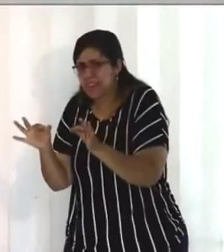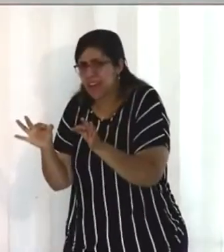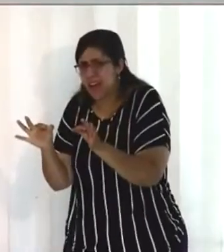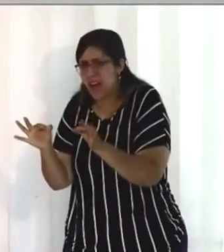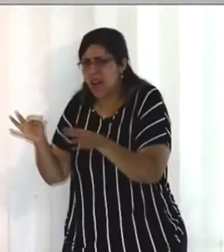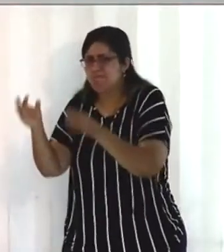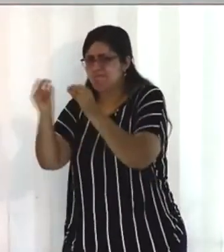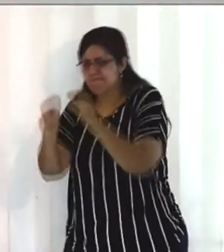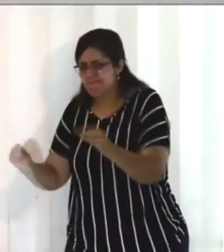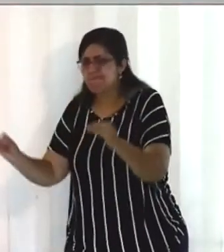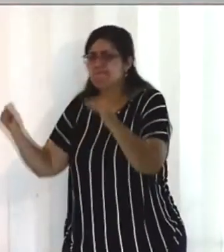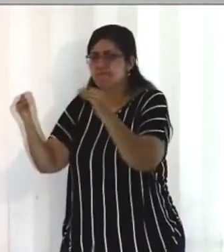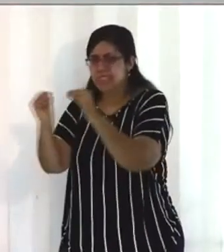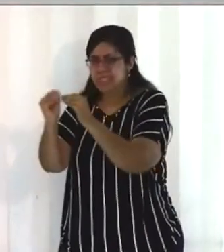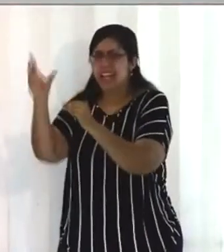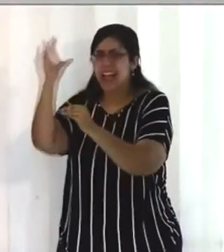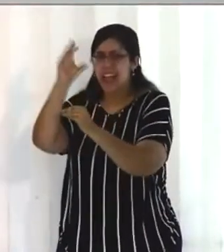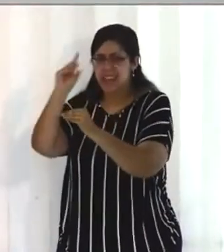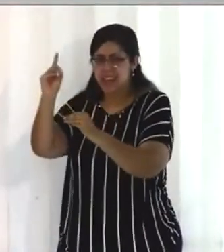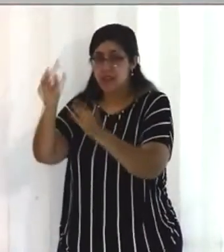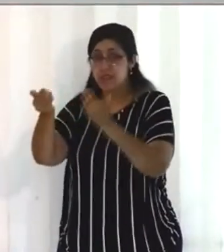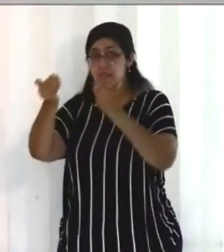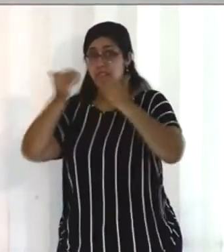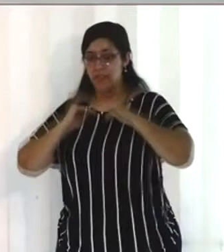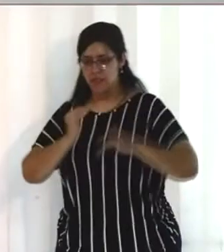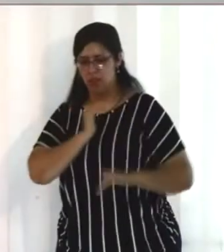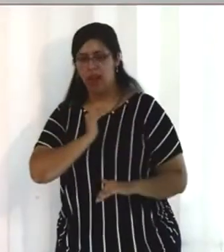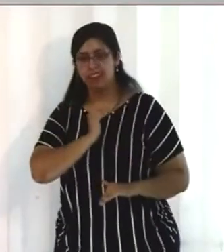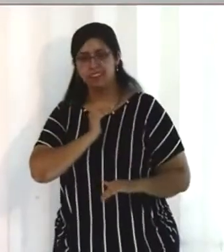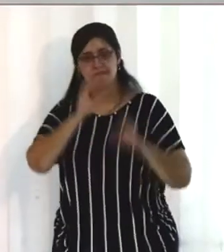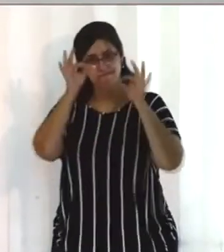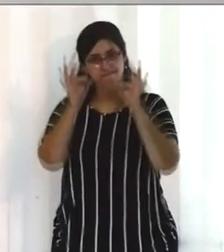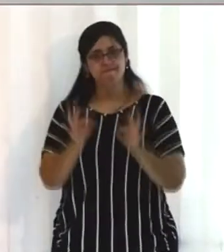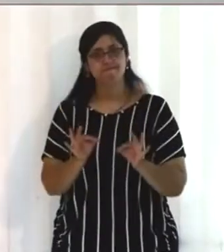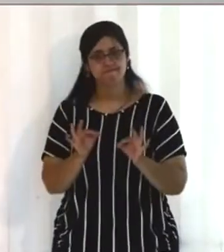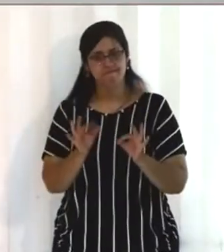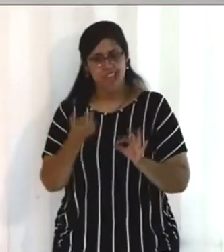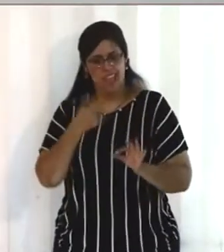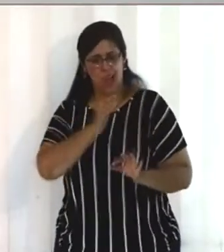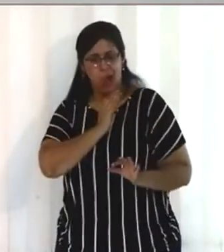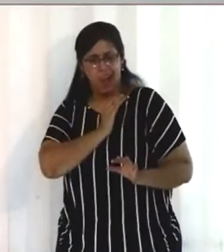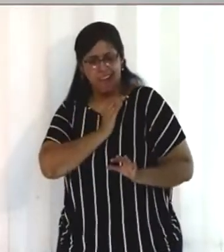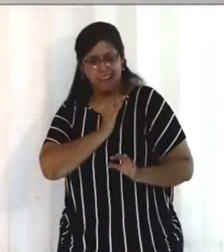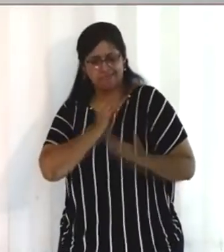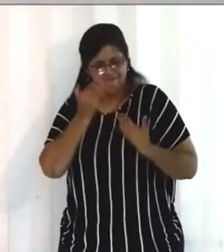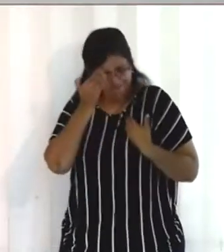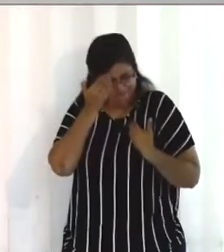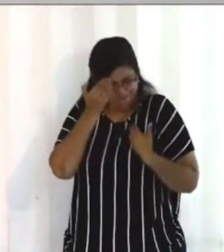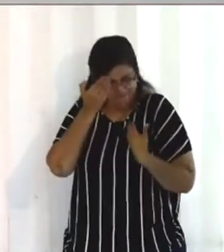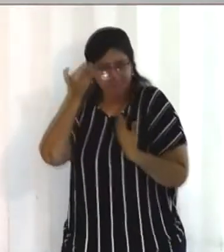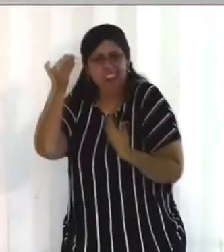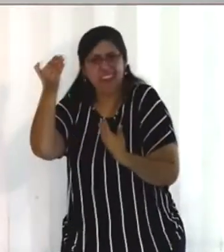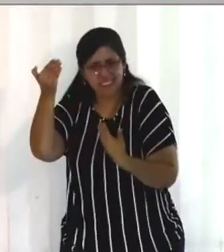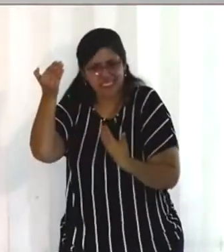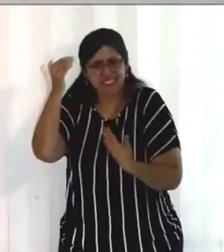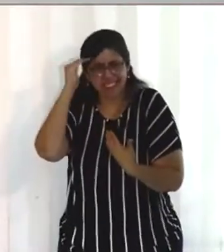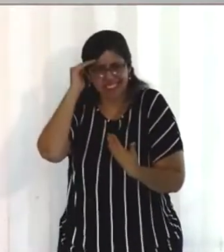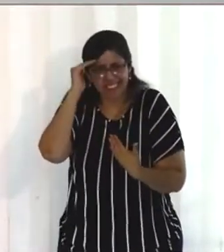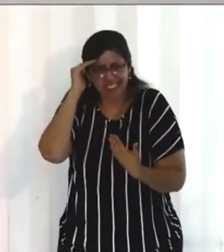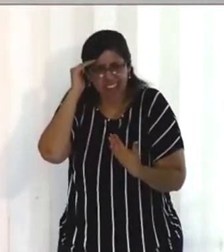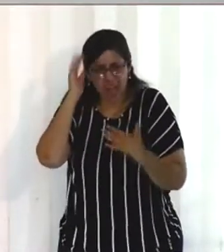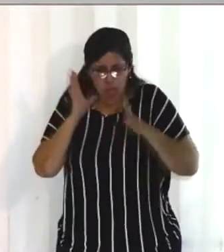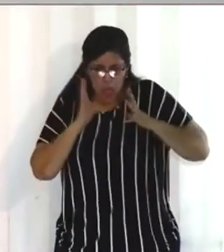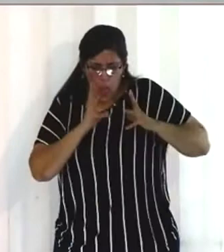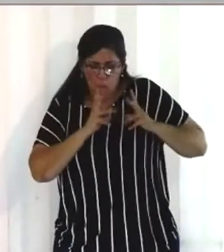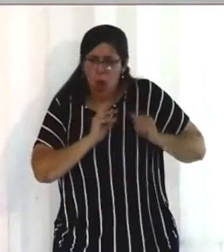que agrada a Deus? Porque Abel deu o que podia dar, com todo o